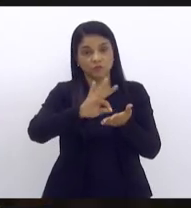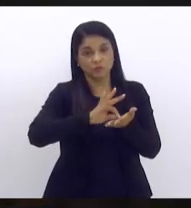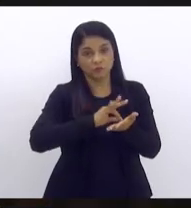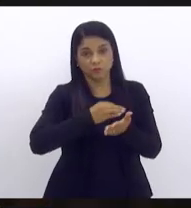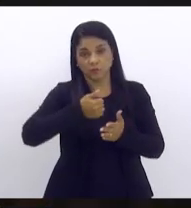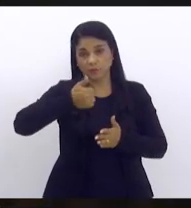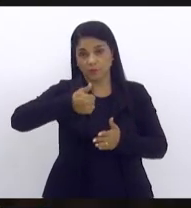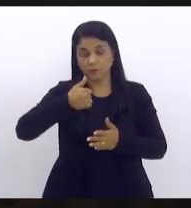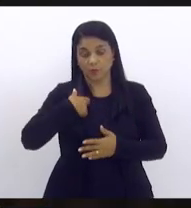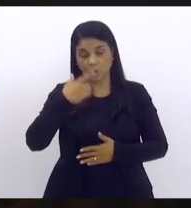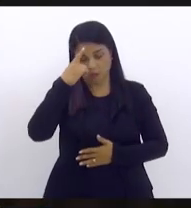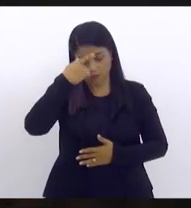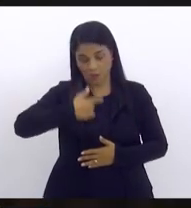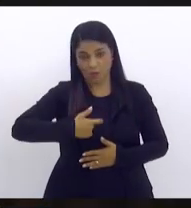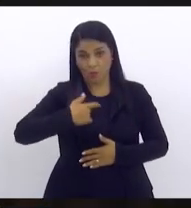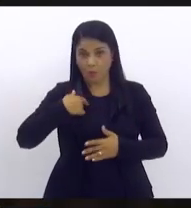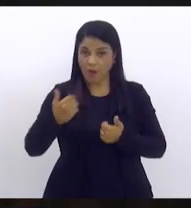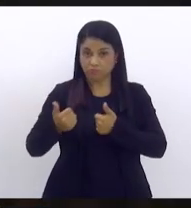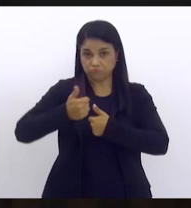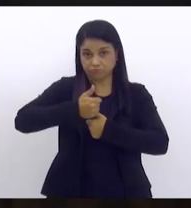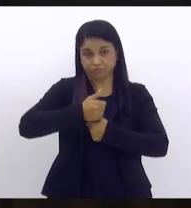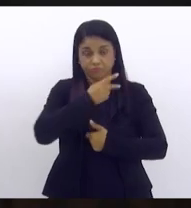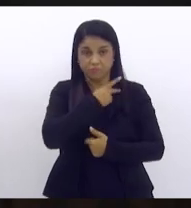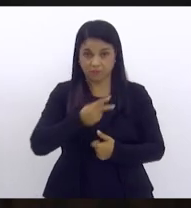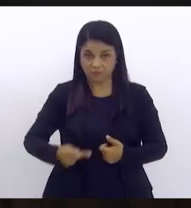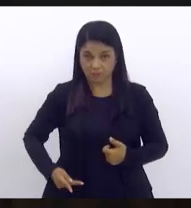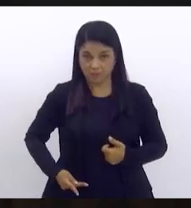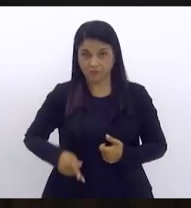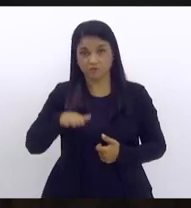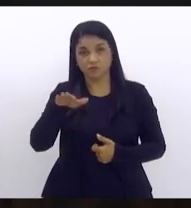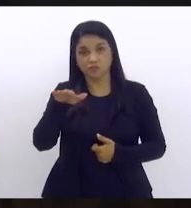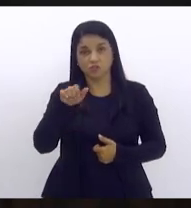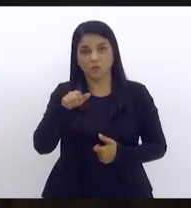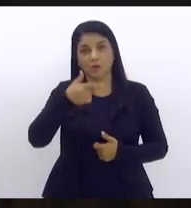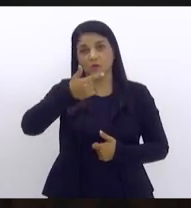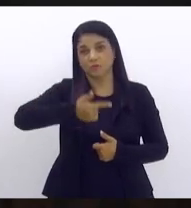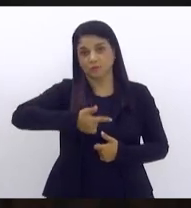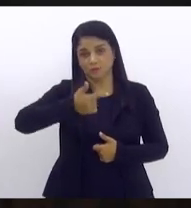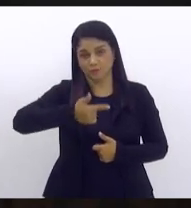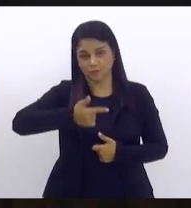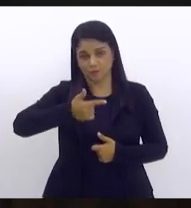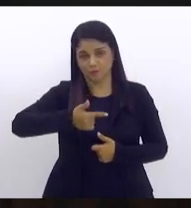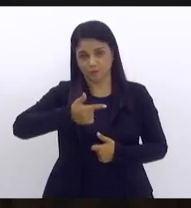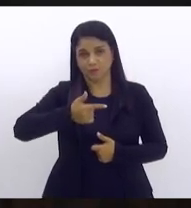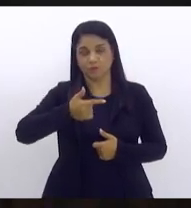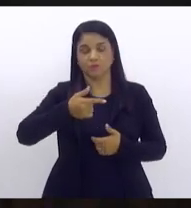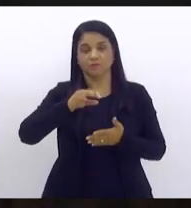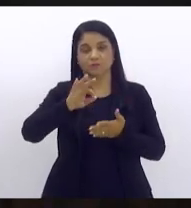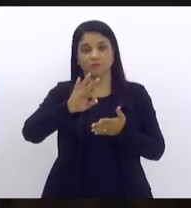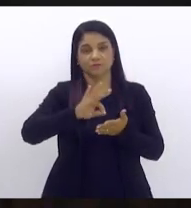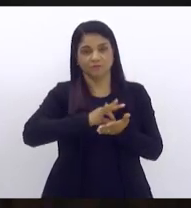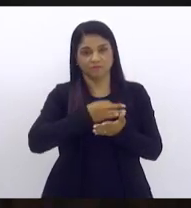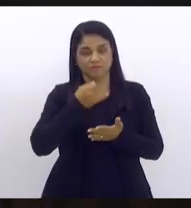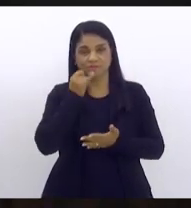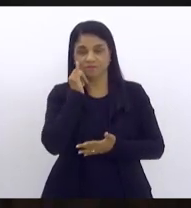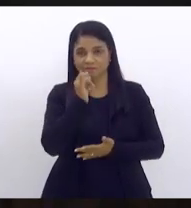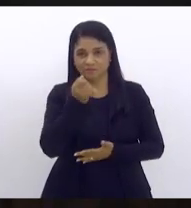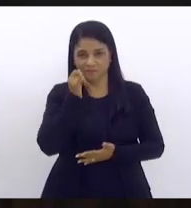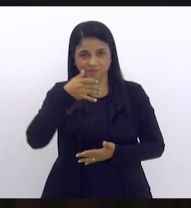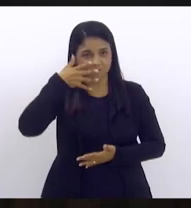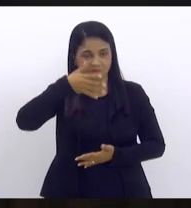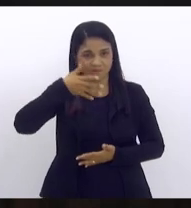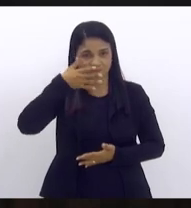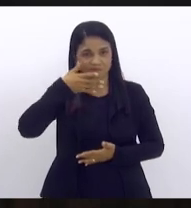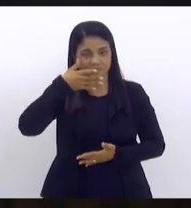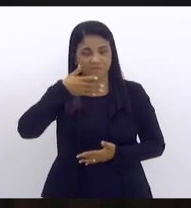inscrito sou eu, mas como estou na presidência, vou chamar o segundo. Segunda oradora inscrita é